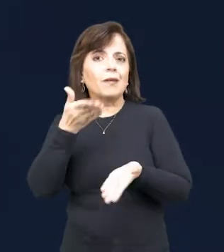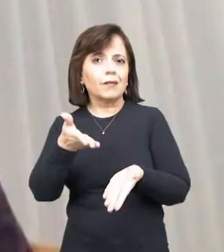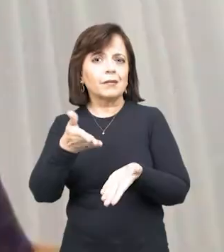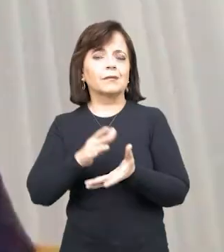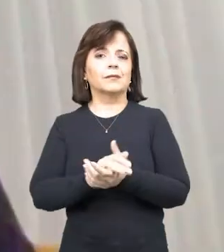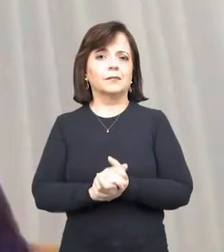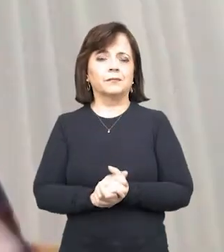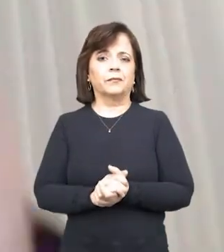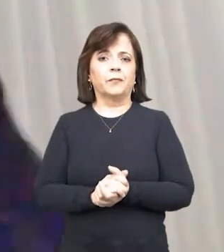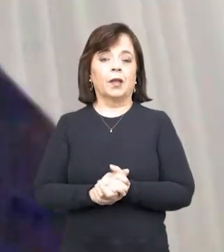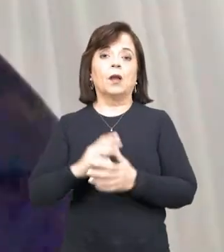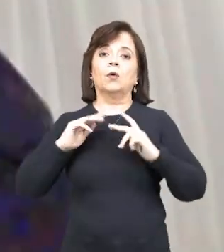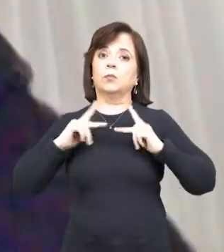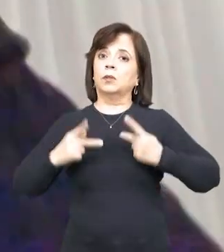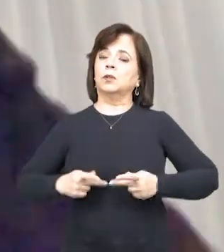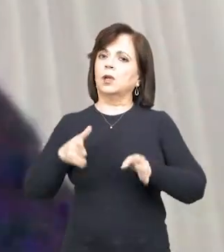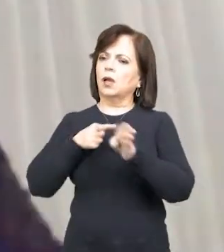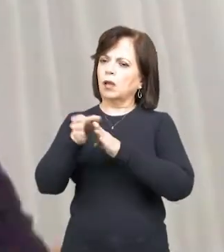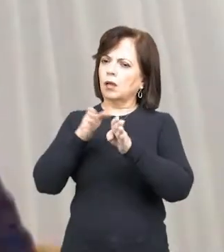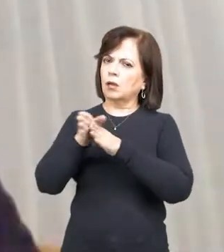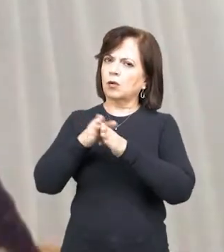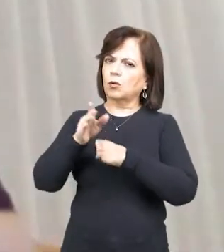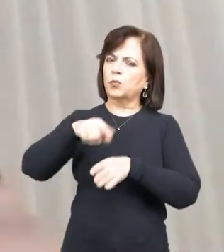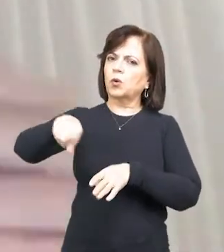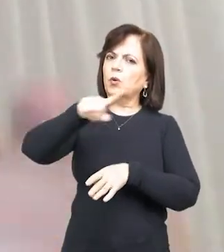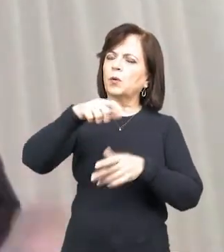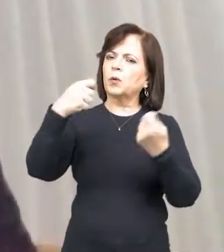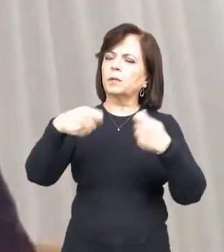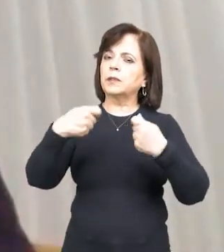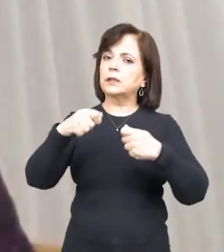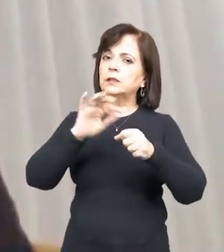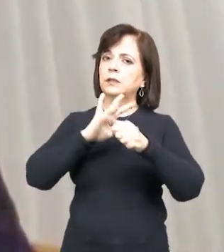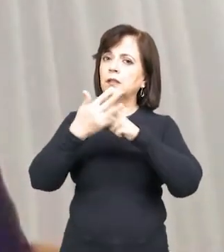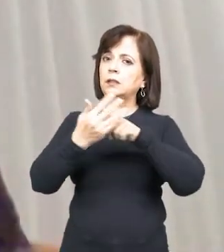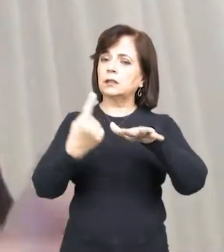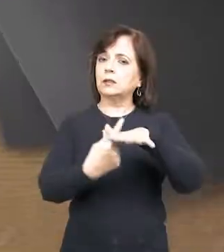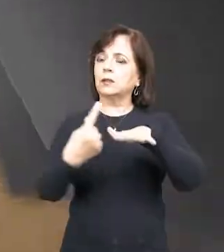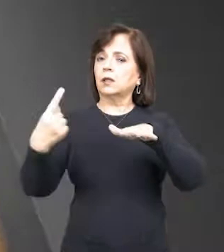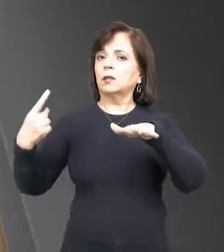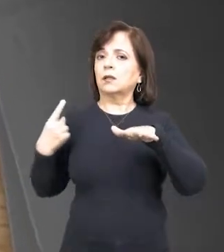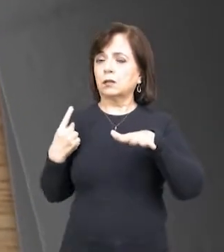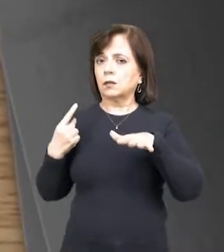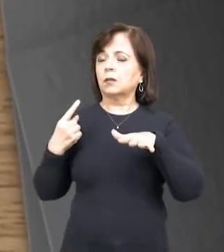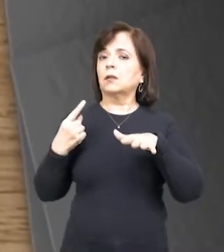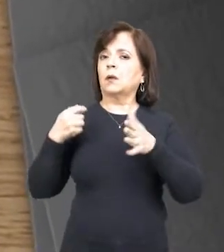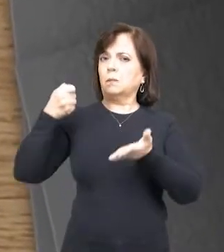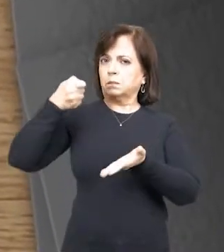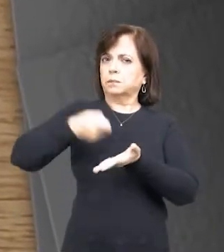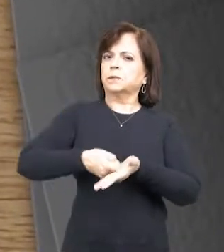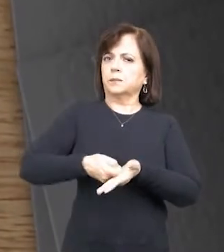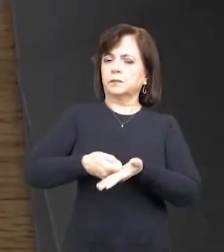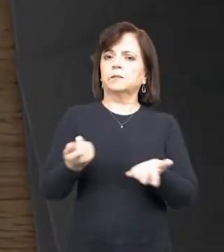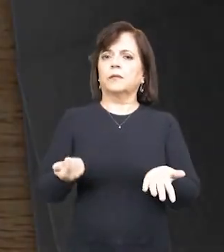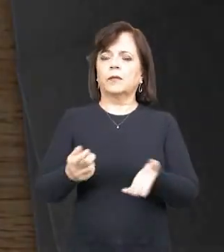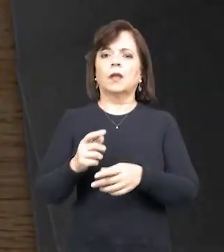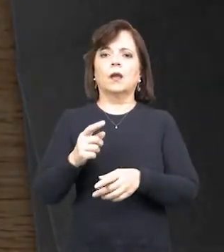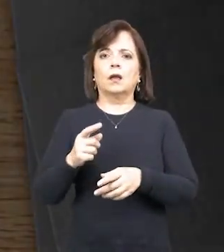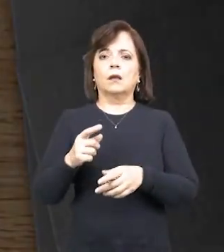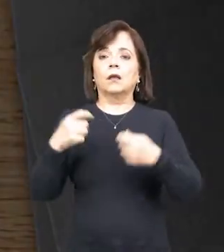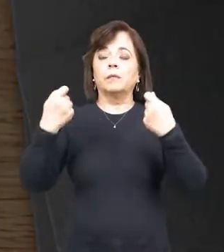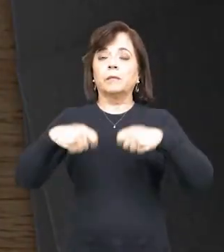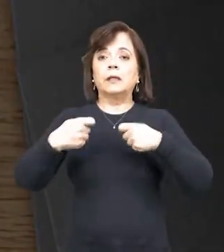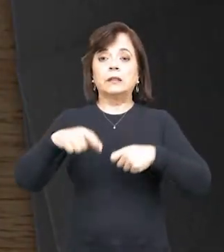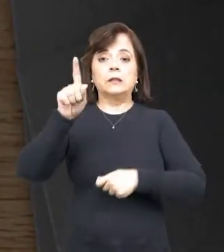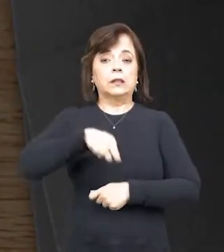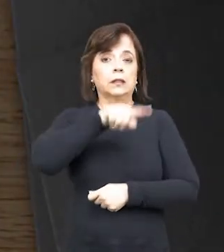vermelha. Então, o Ministério Público recomendou que se adotasse um regime de distanciamento social ampliado, promovendo